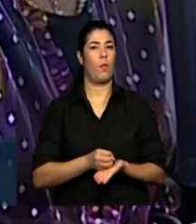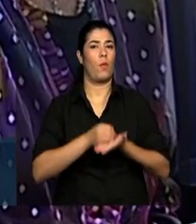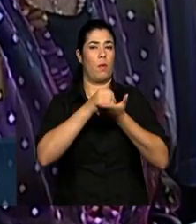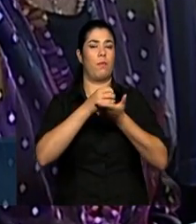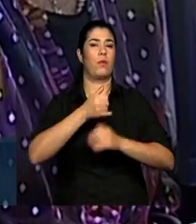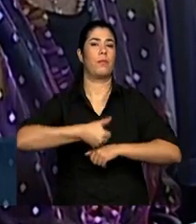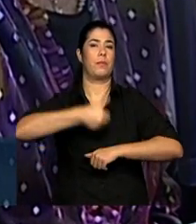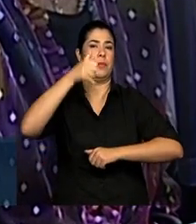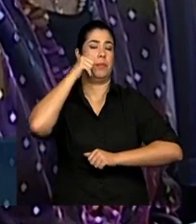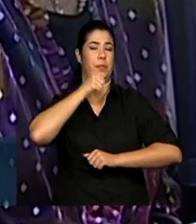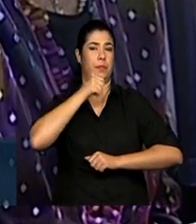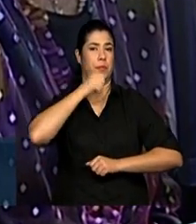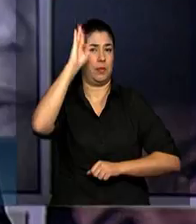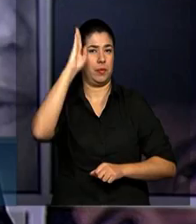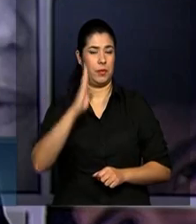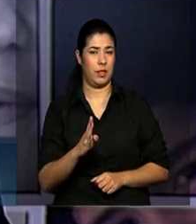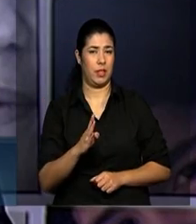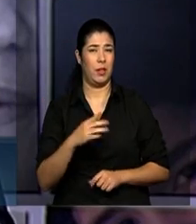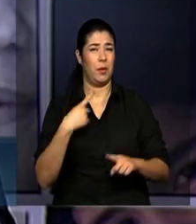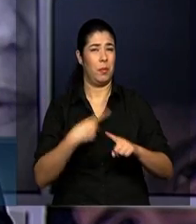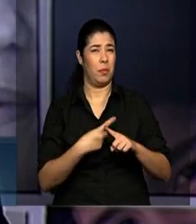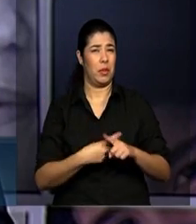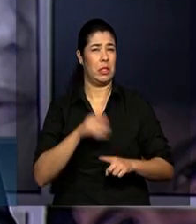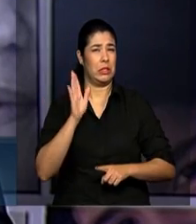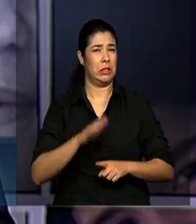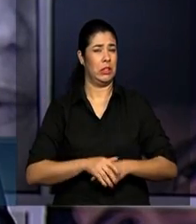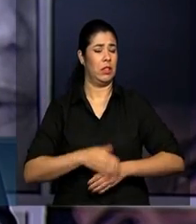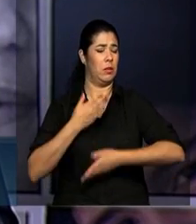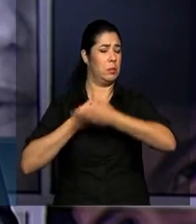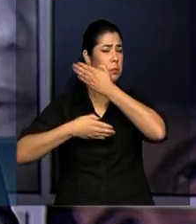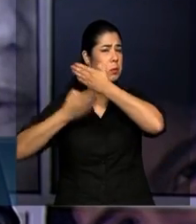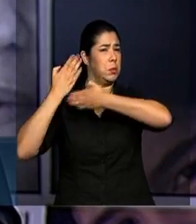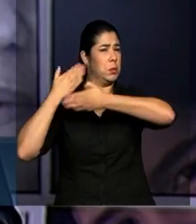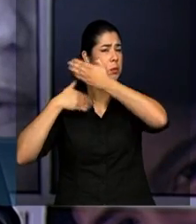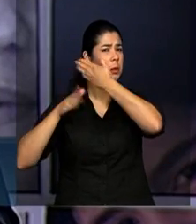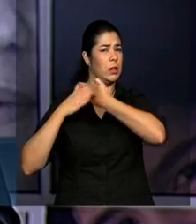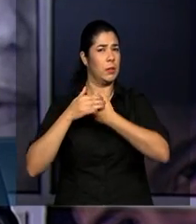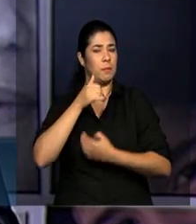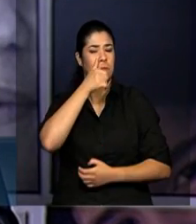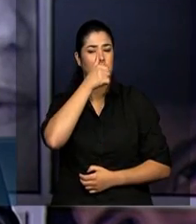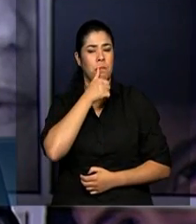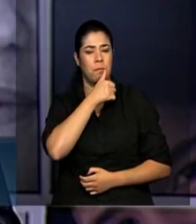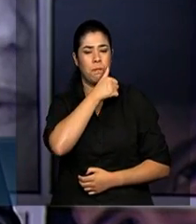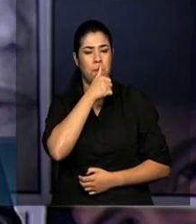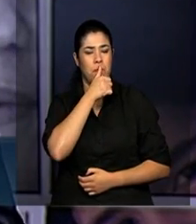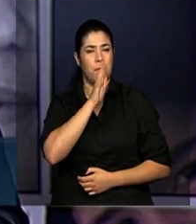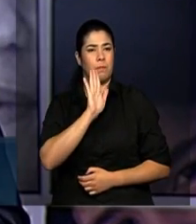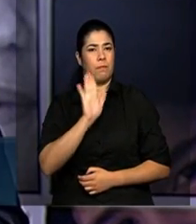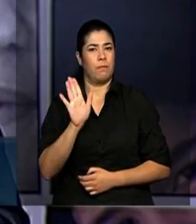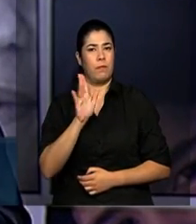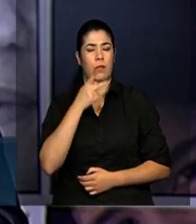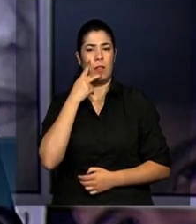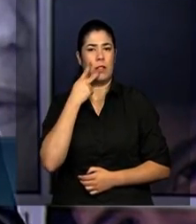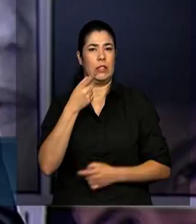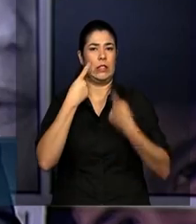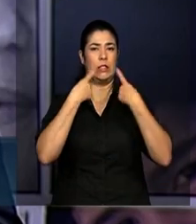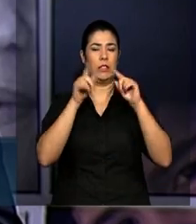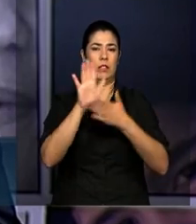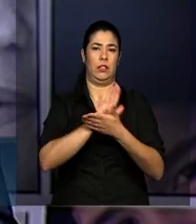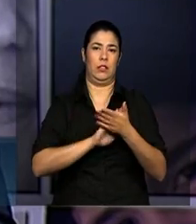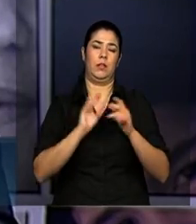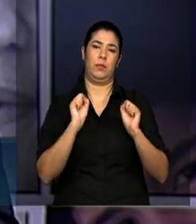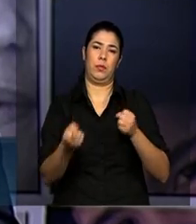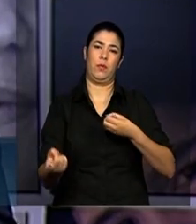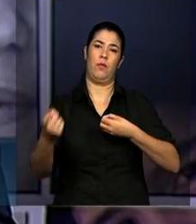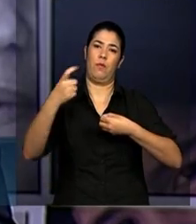mulheres brasileiras, que por tanto tempo sofreram caladas, sem ter a condição de refazer o